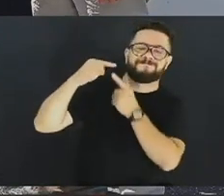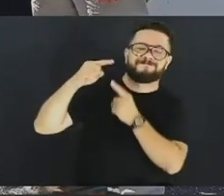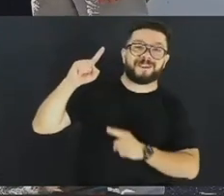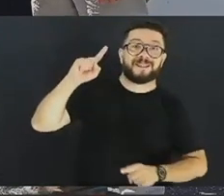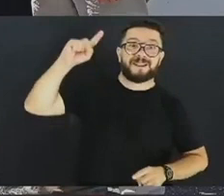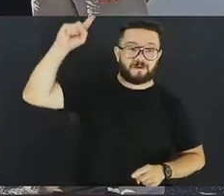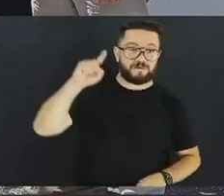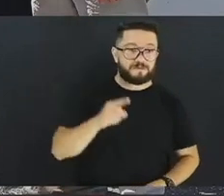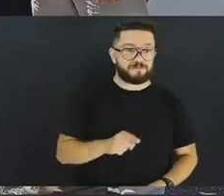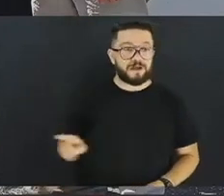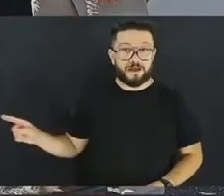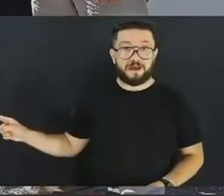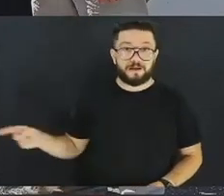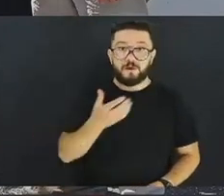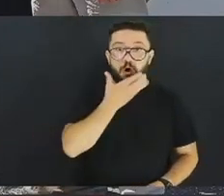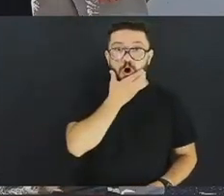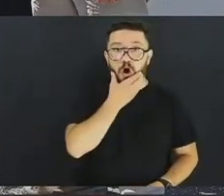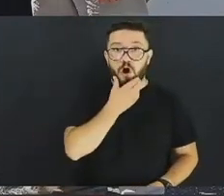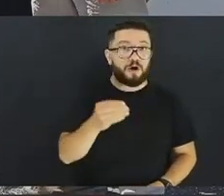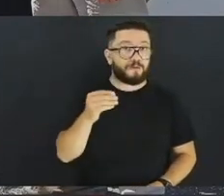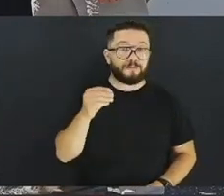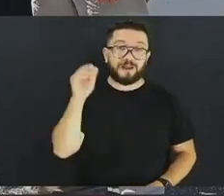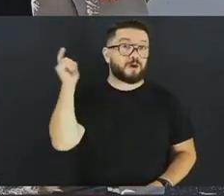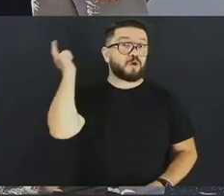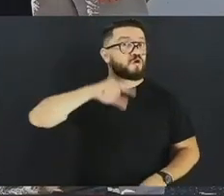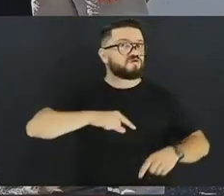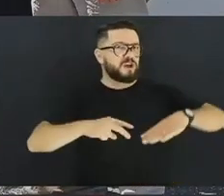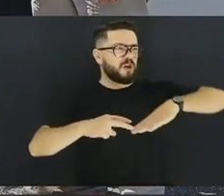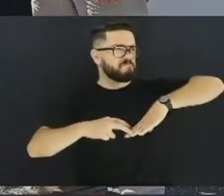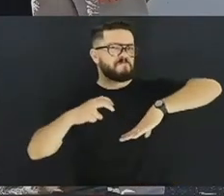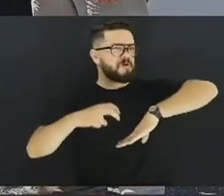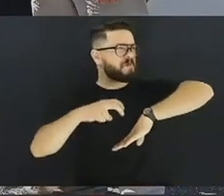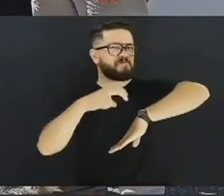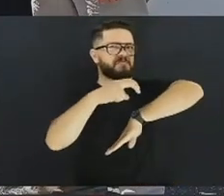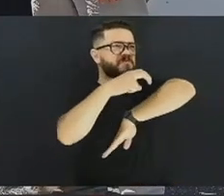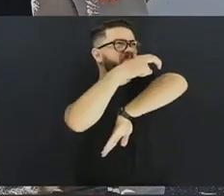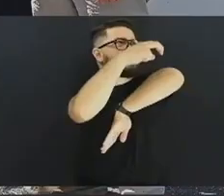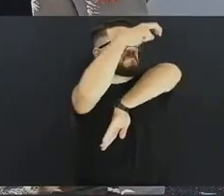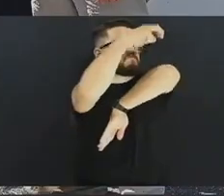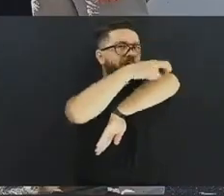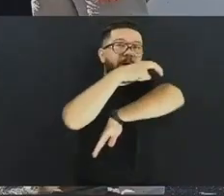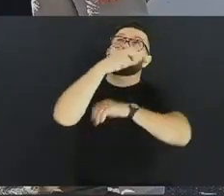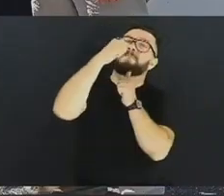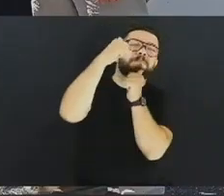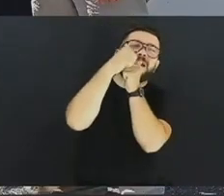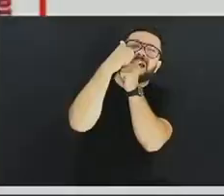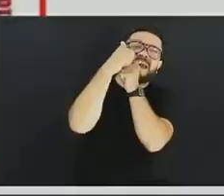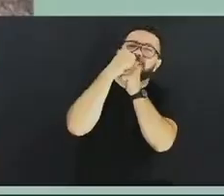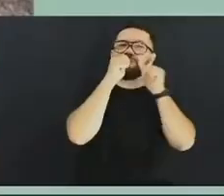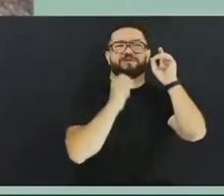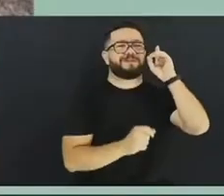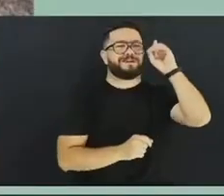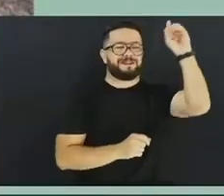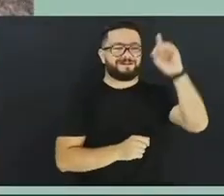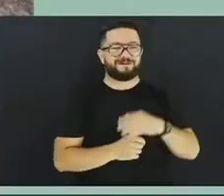céu sem tirar o pé no chão, não de avião, né? Então, está ali plantando convencido numa área de